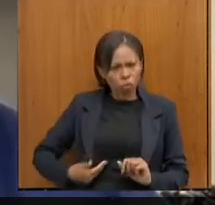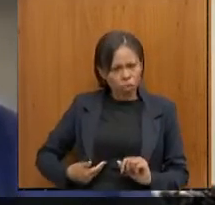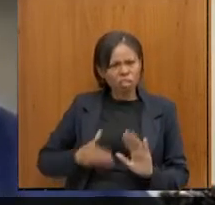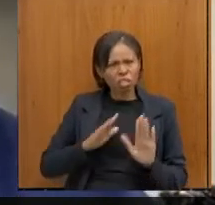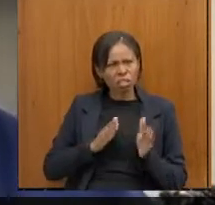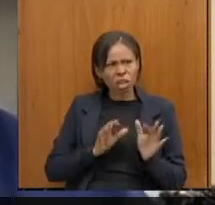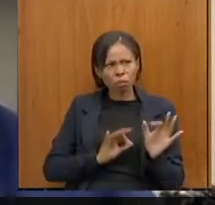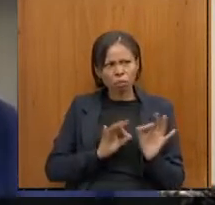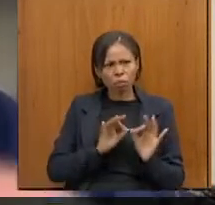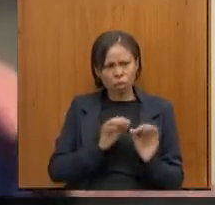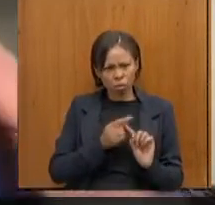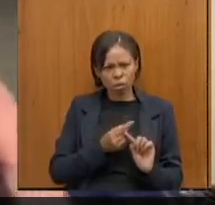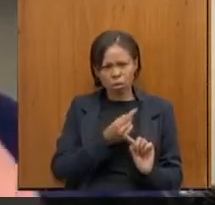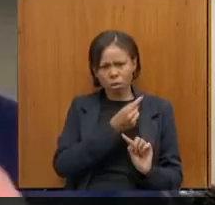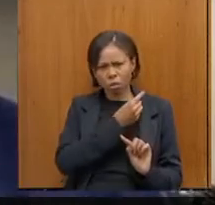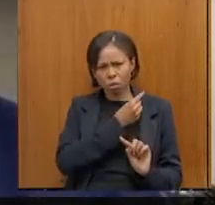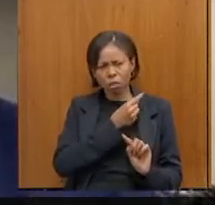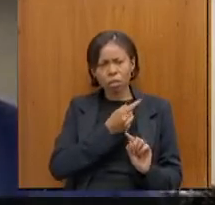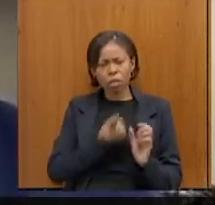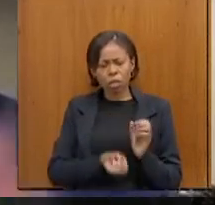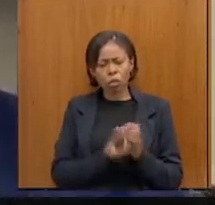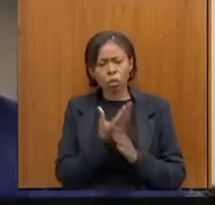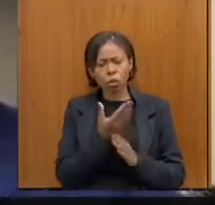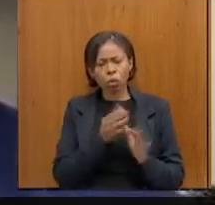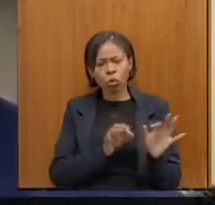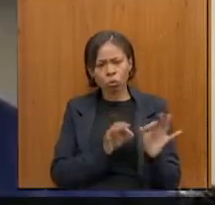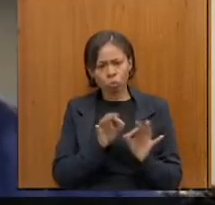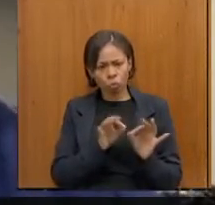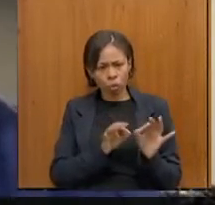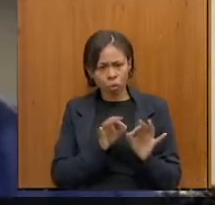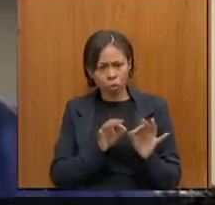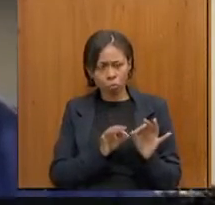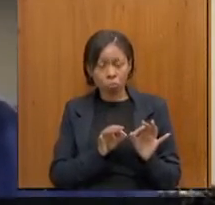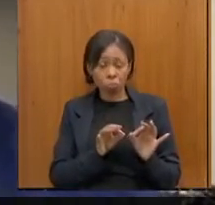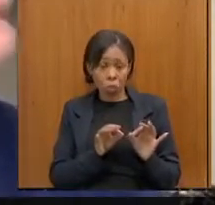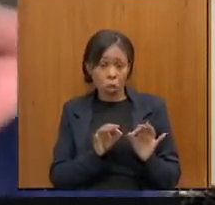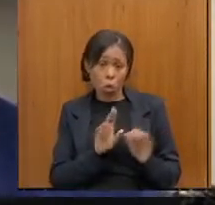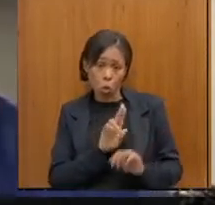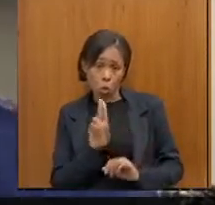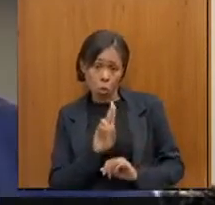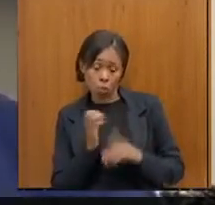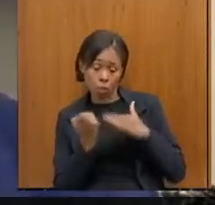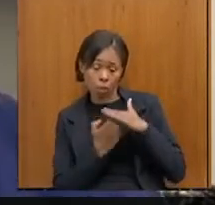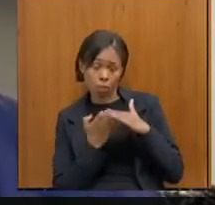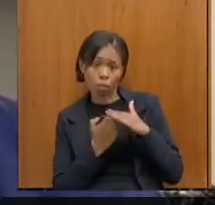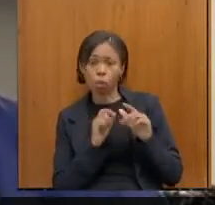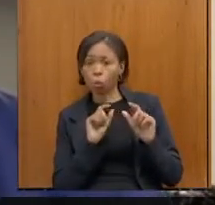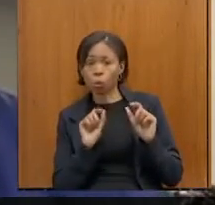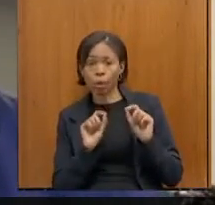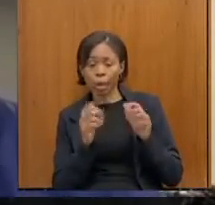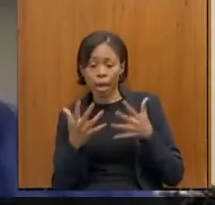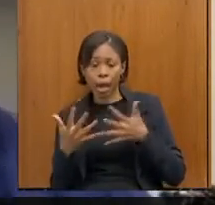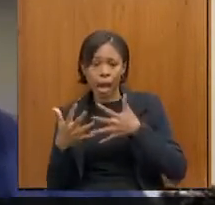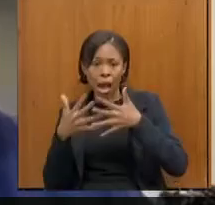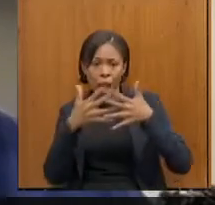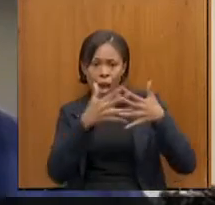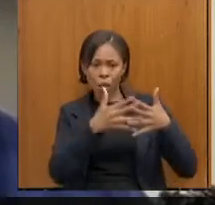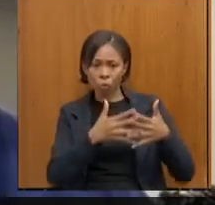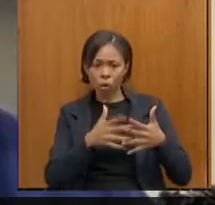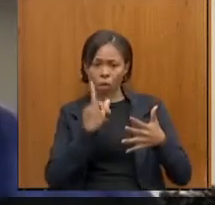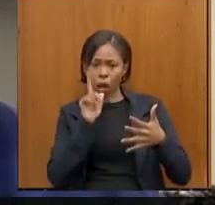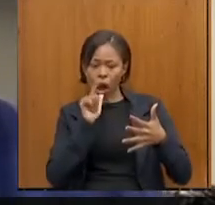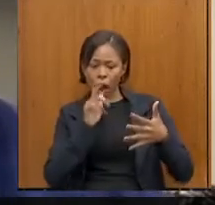inclusive o tipo da da grande preço do norte de Minas é essa sim dos caminhões-pipa para o combate à